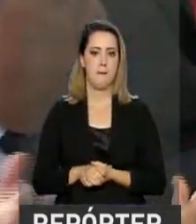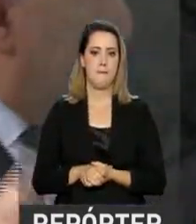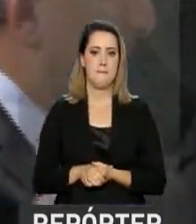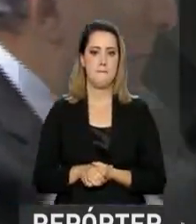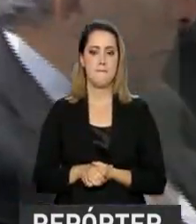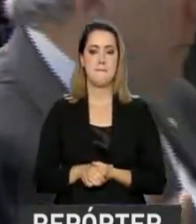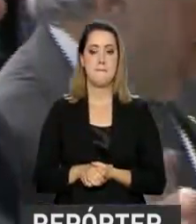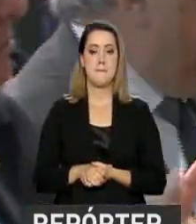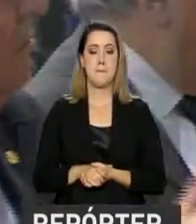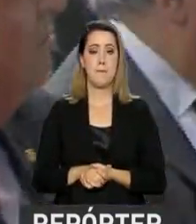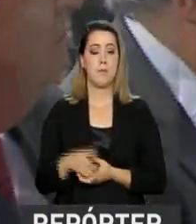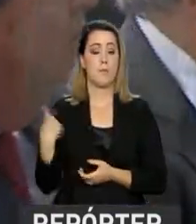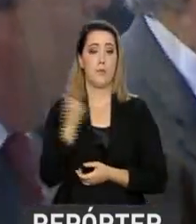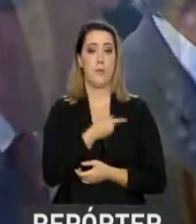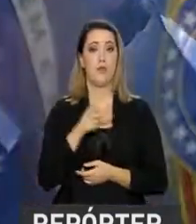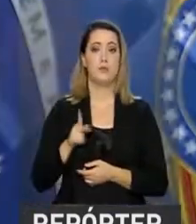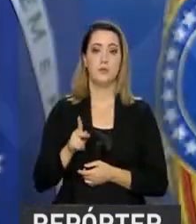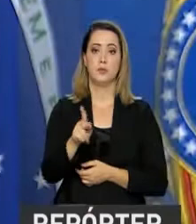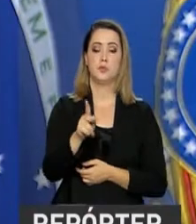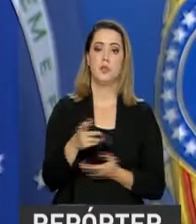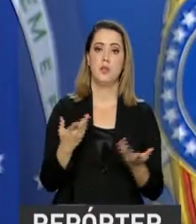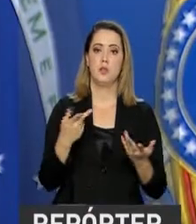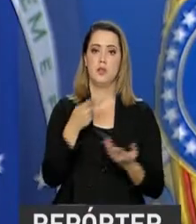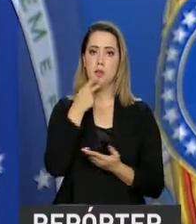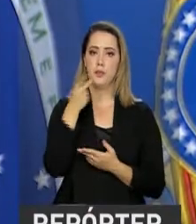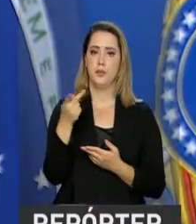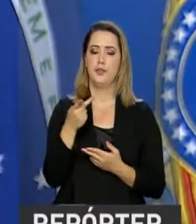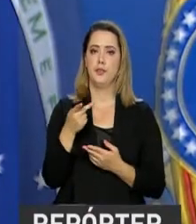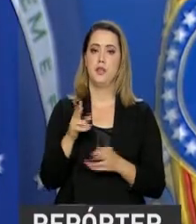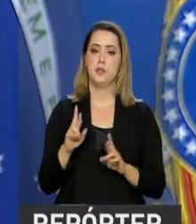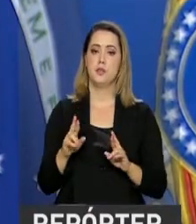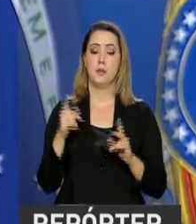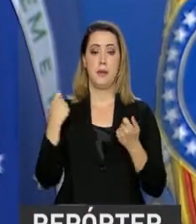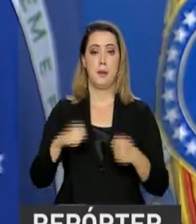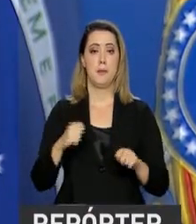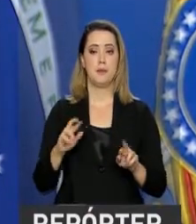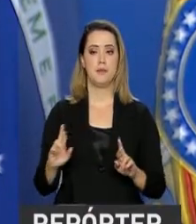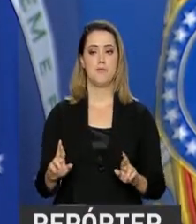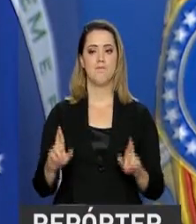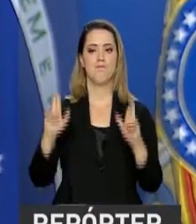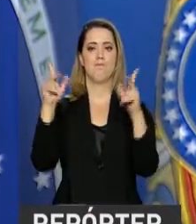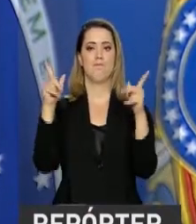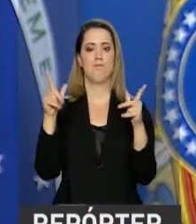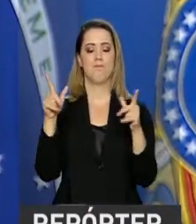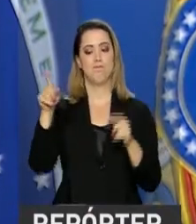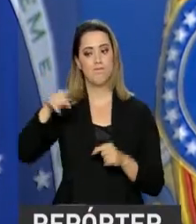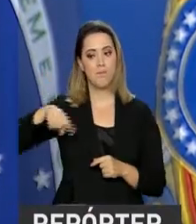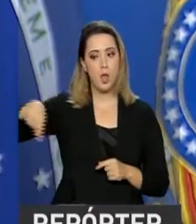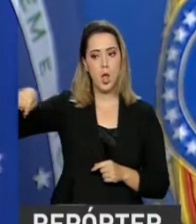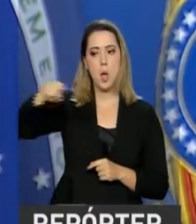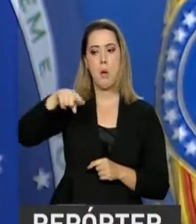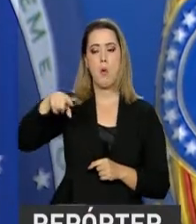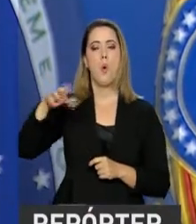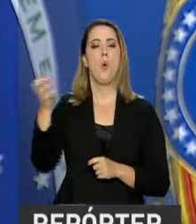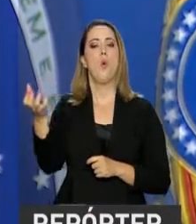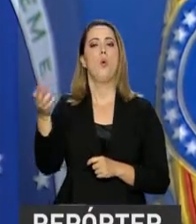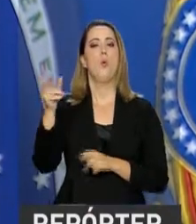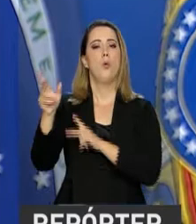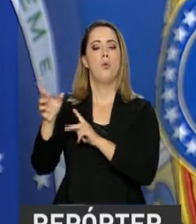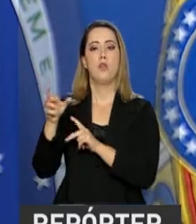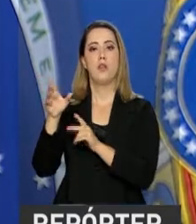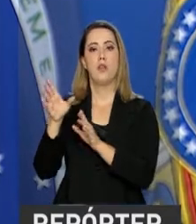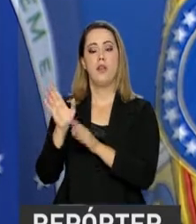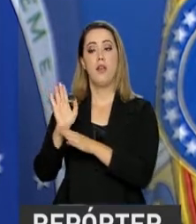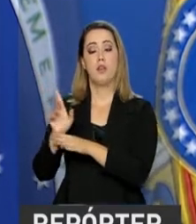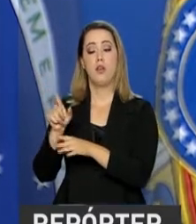olha sempre fazendo meus amigos uma distinção muito clara entre as medidas populistas que